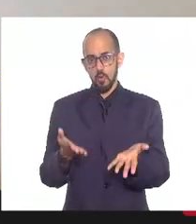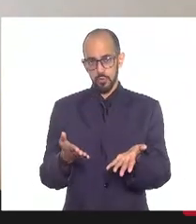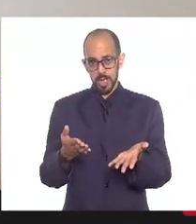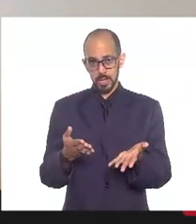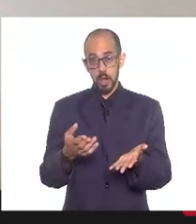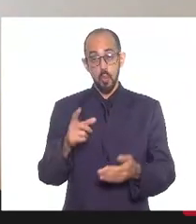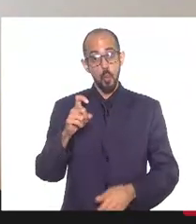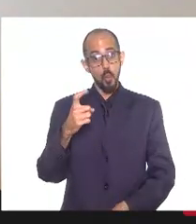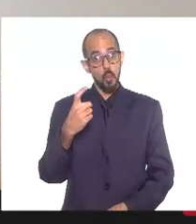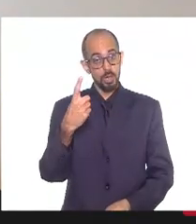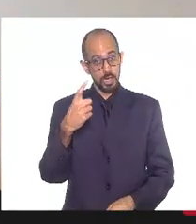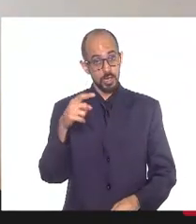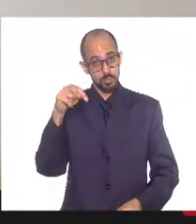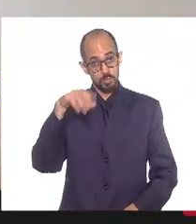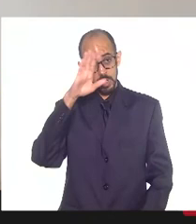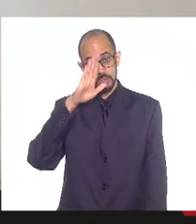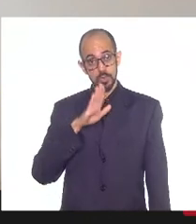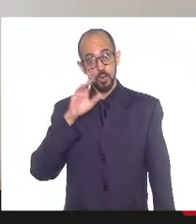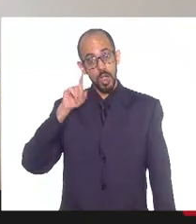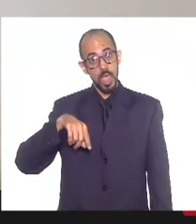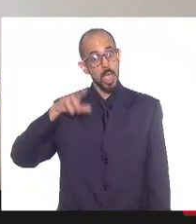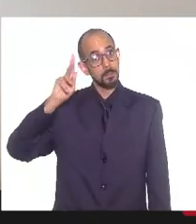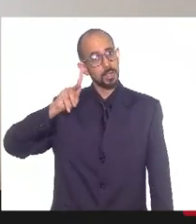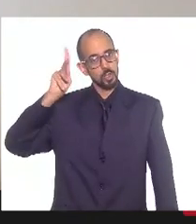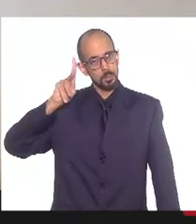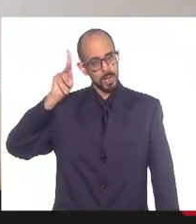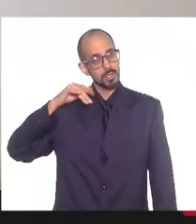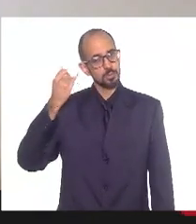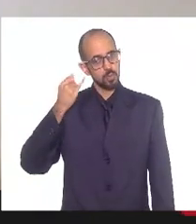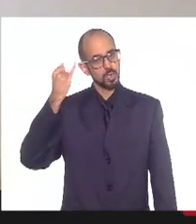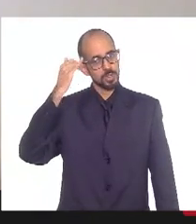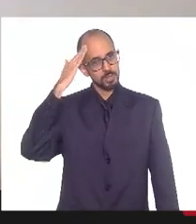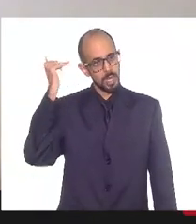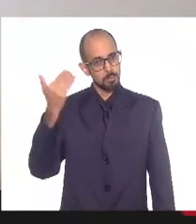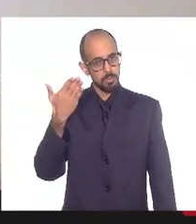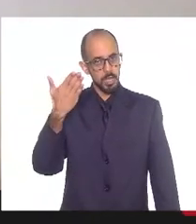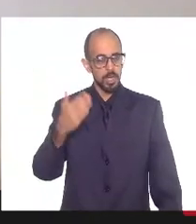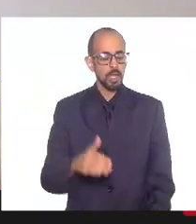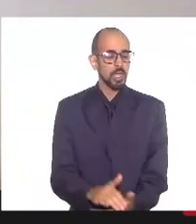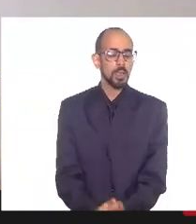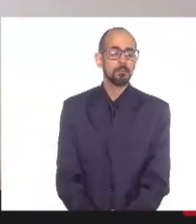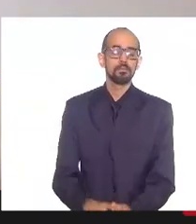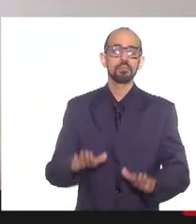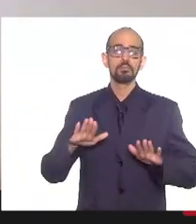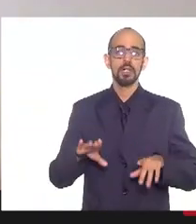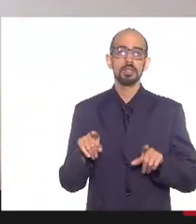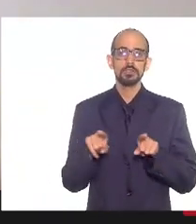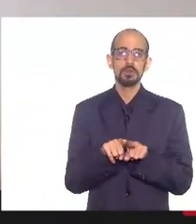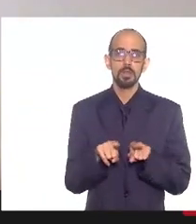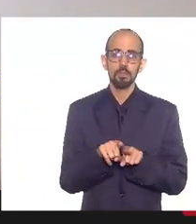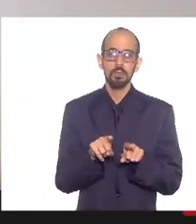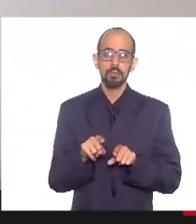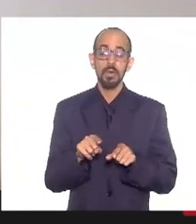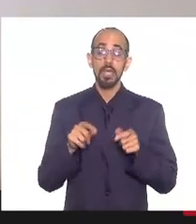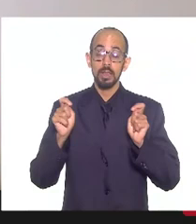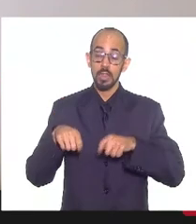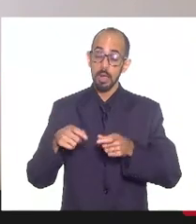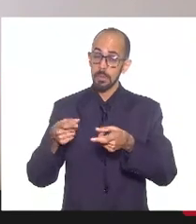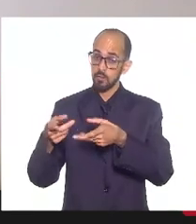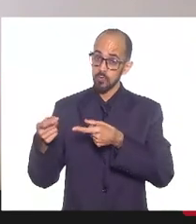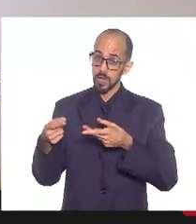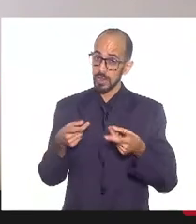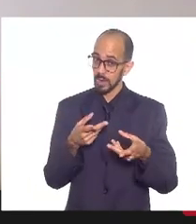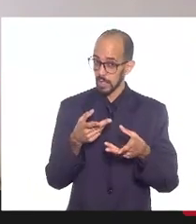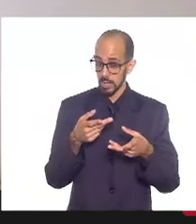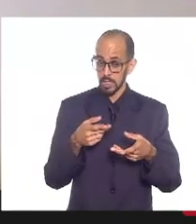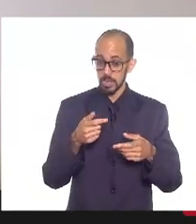a Petrobras, mas existem várias empresas que, a partir do ano que vem, deverão vender seu gás diretamente no mercado, sem mais